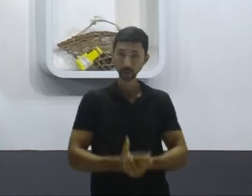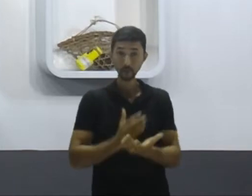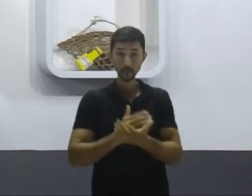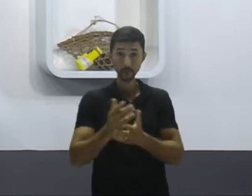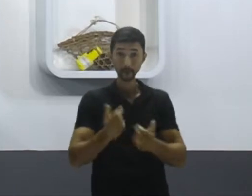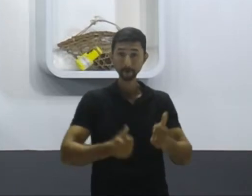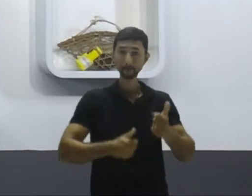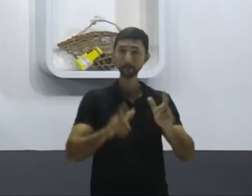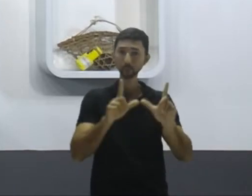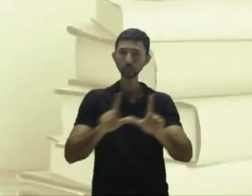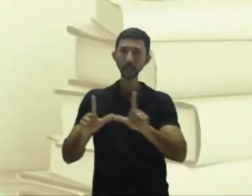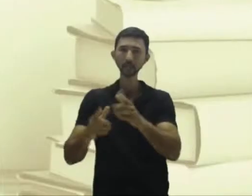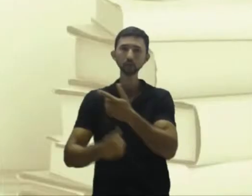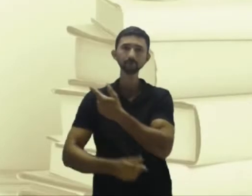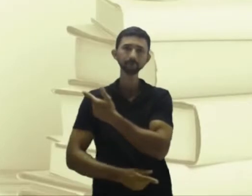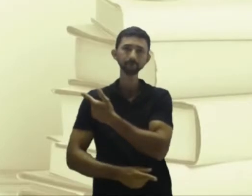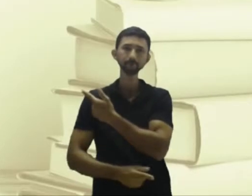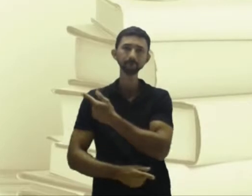primeiro slide.